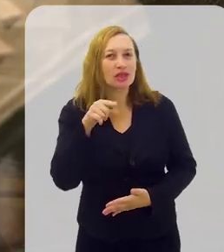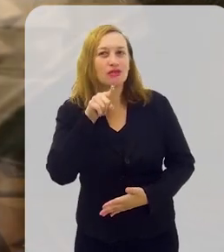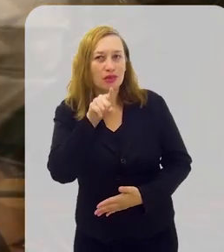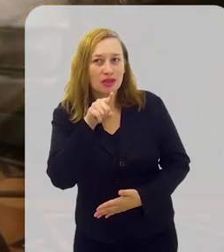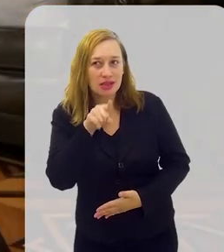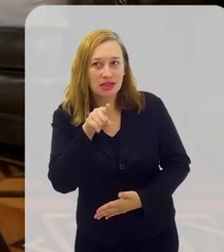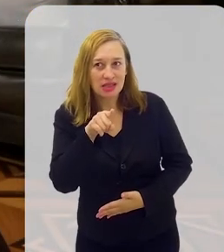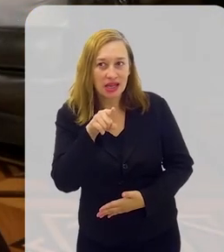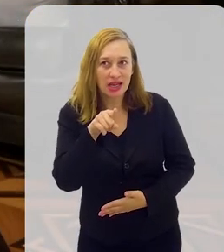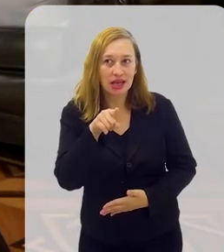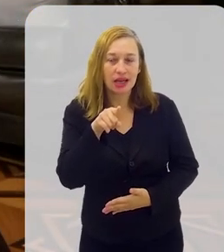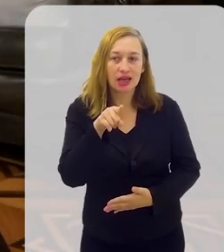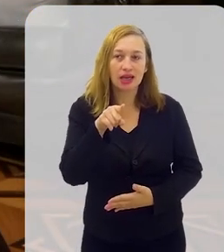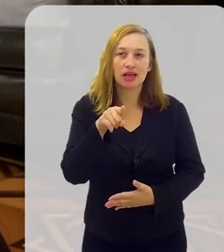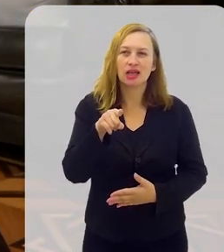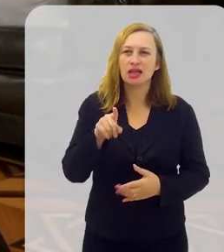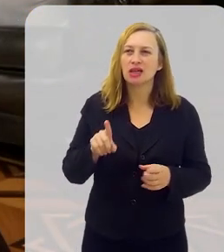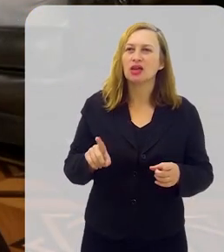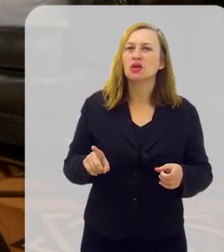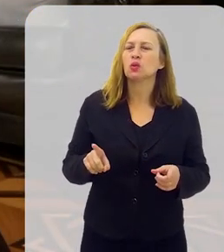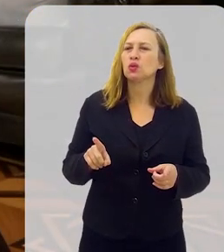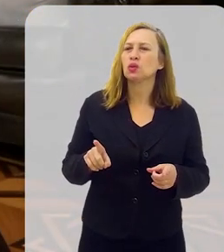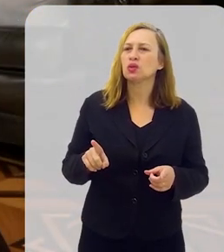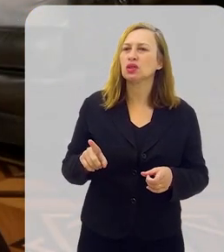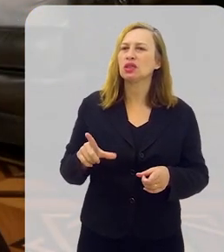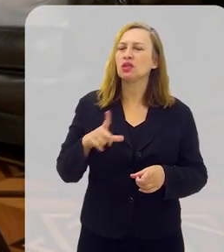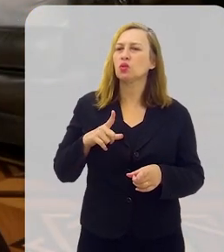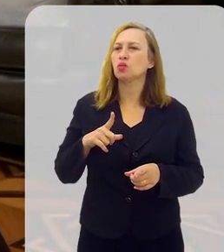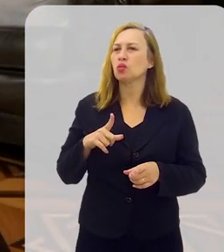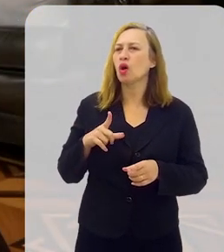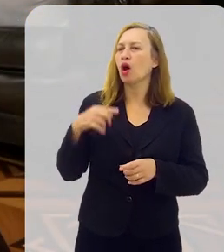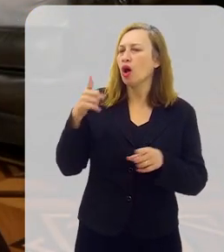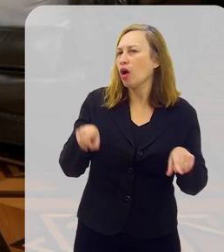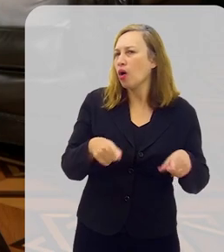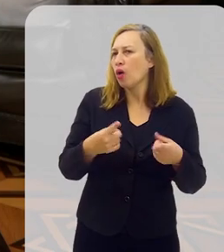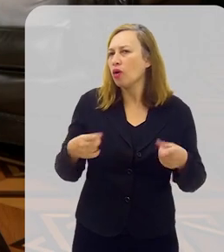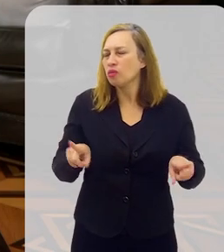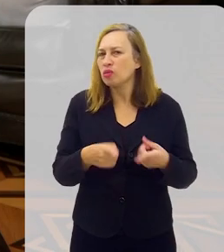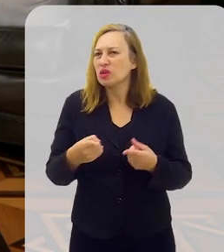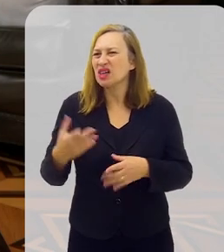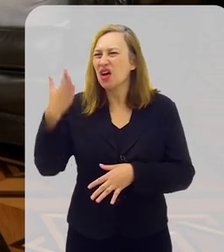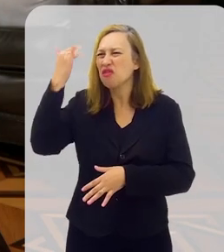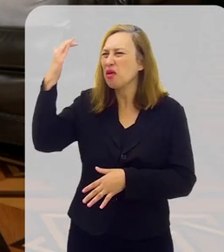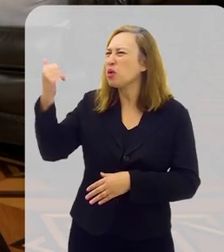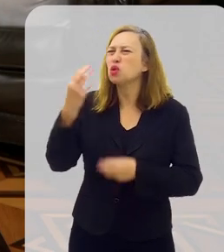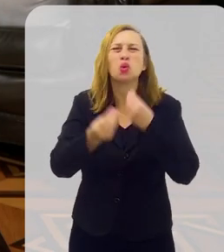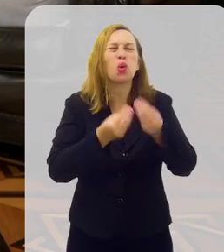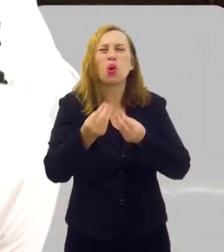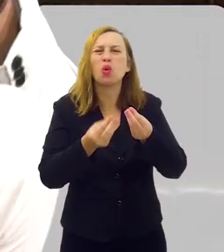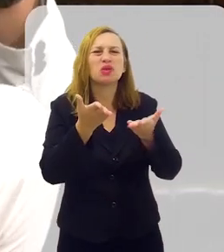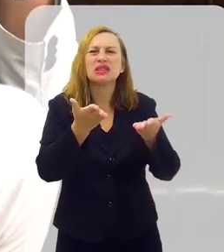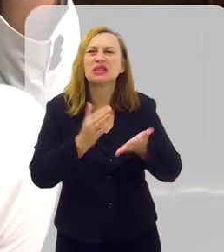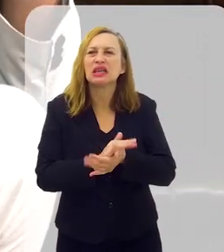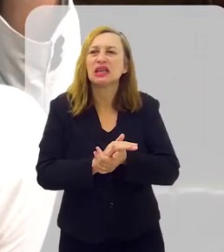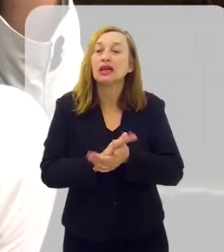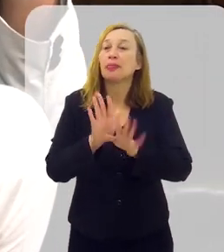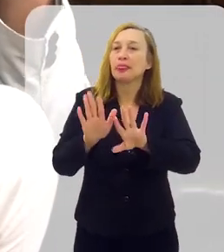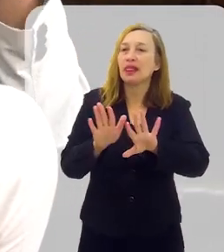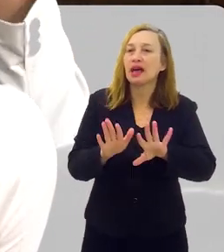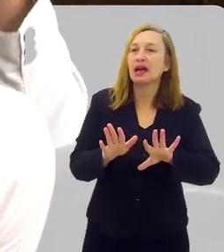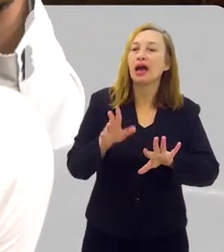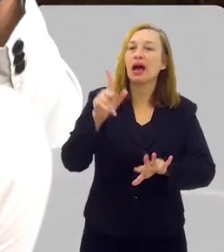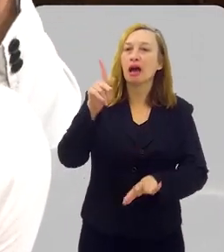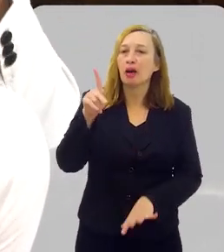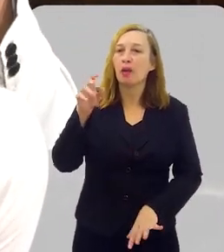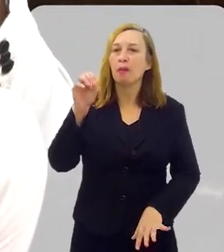boa! Jorge Dom, prazer, amigo, guerreiro. Eu quero que você me diga. Que eu sei que você foi o compositor de um